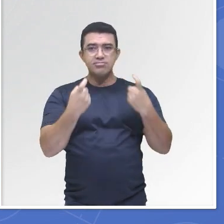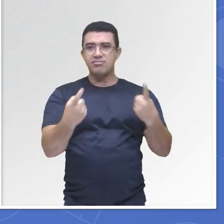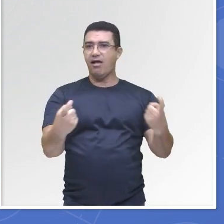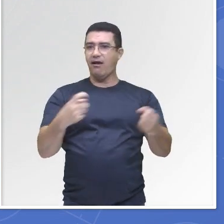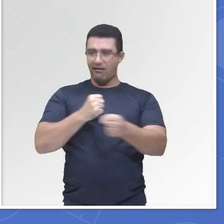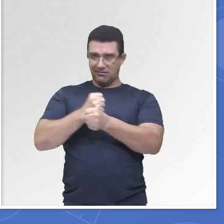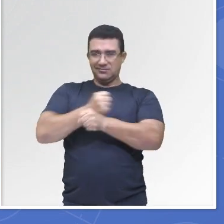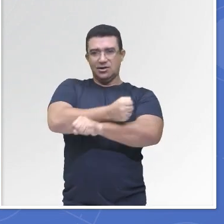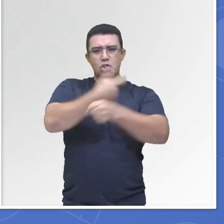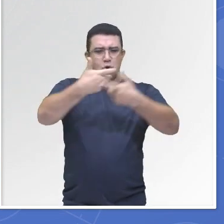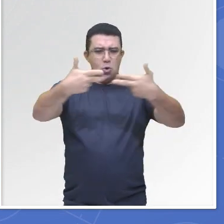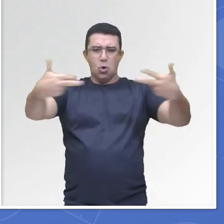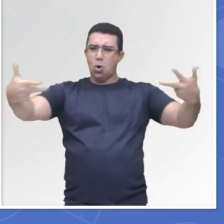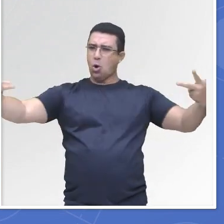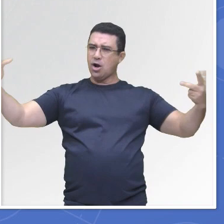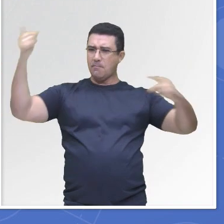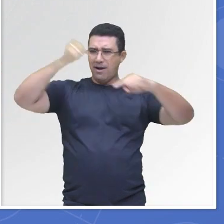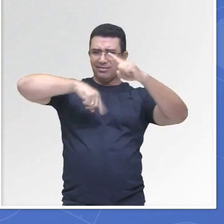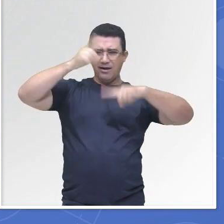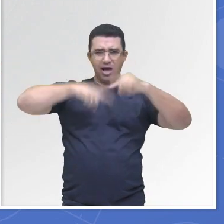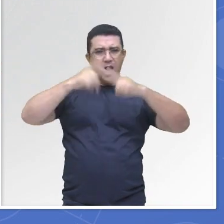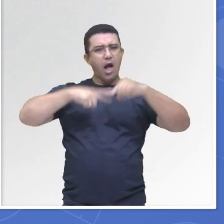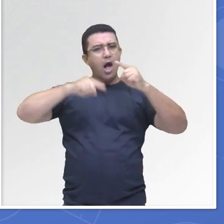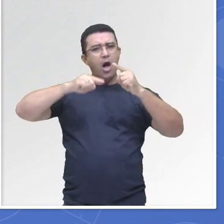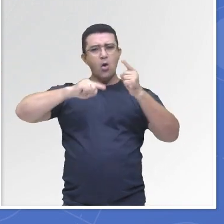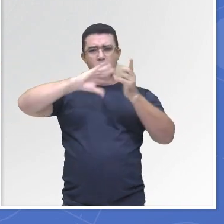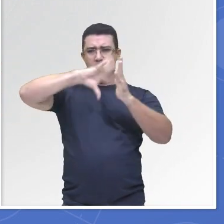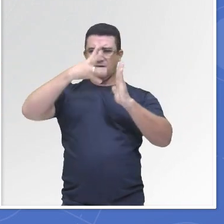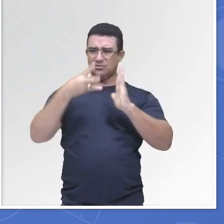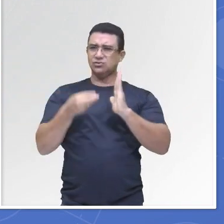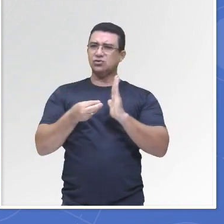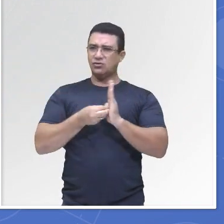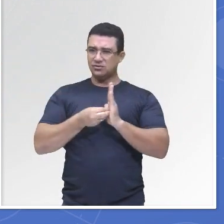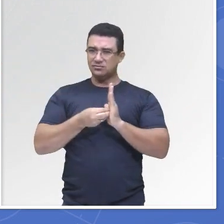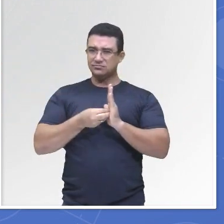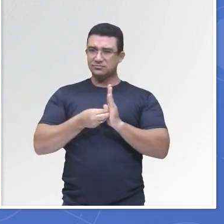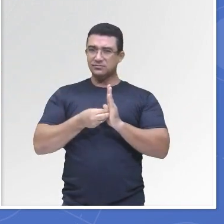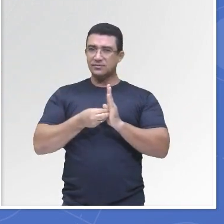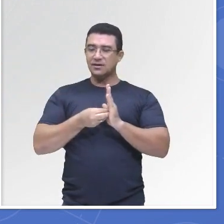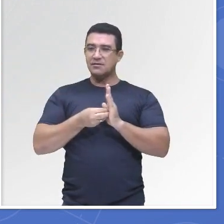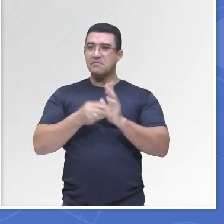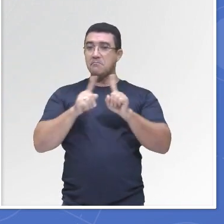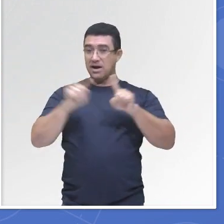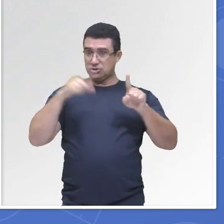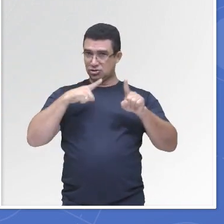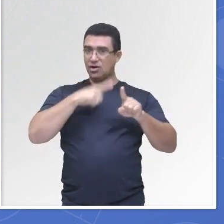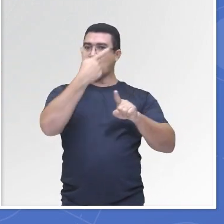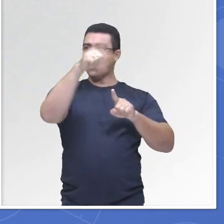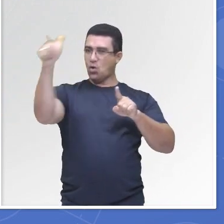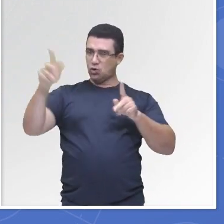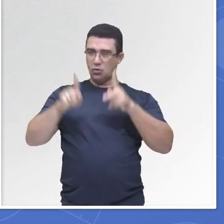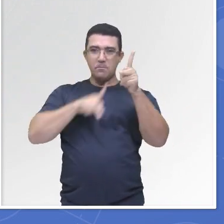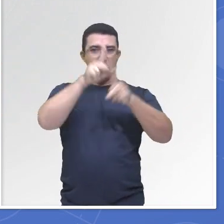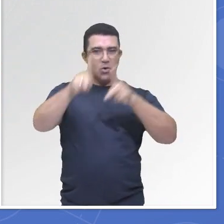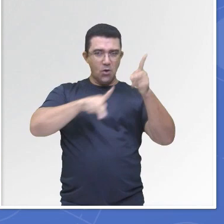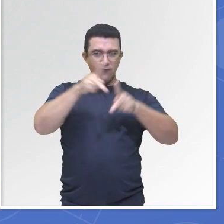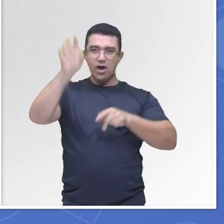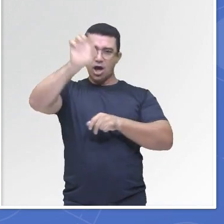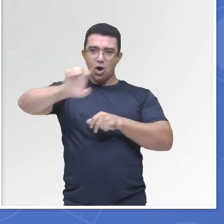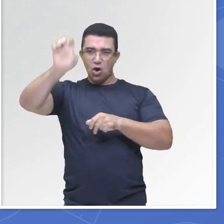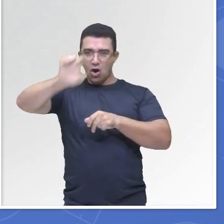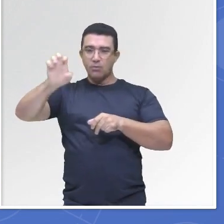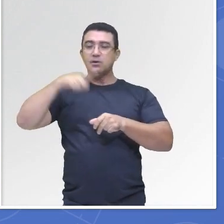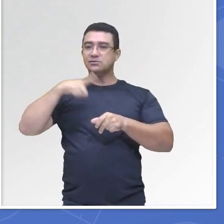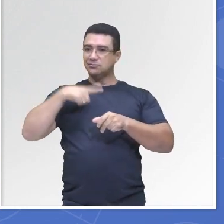as riquezas da região amazônica. Ele contava com a concorrência de outros povos europeus. Então, era muito importante